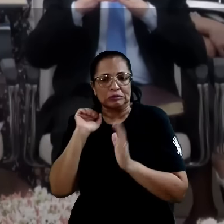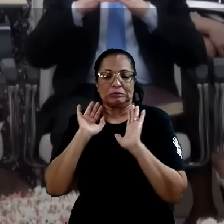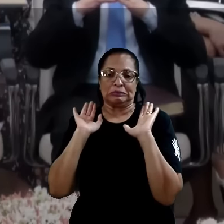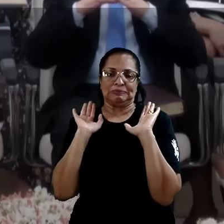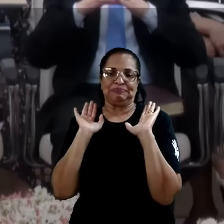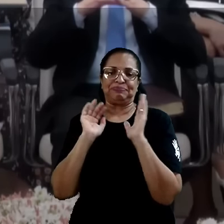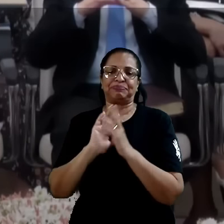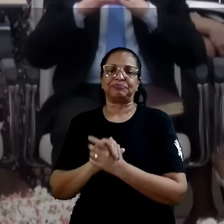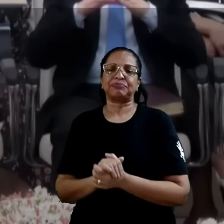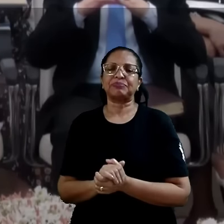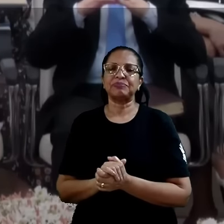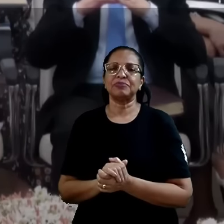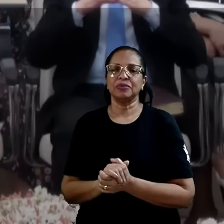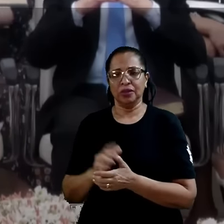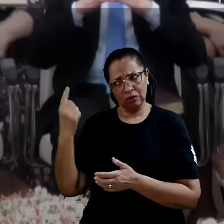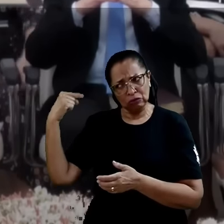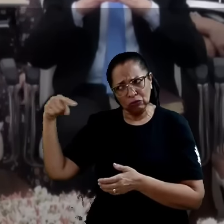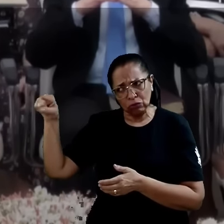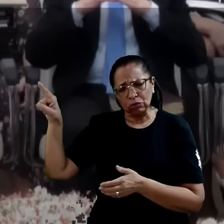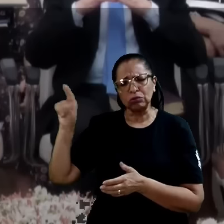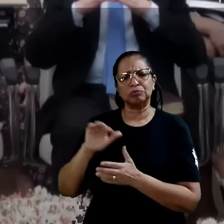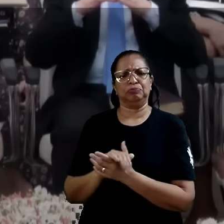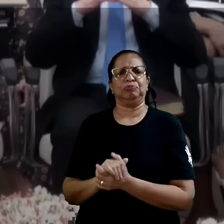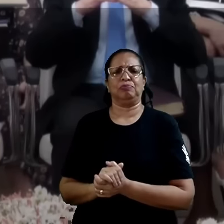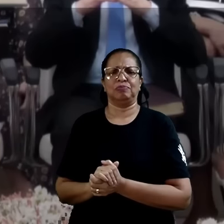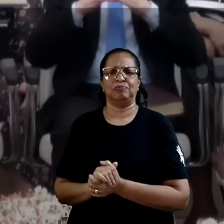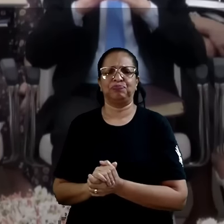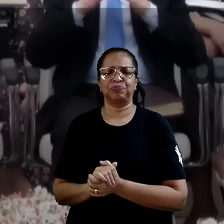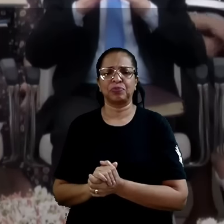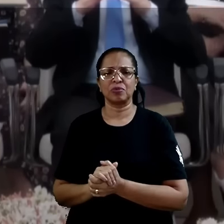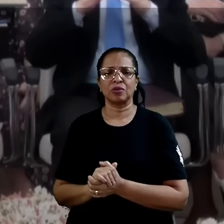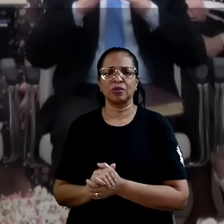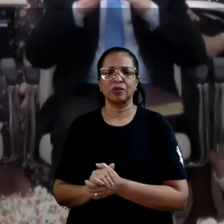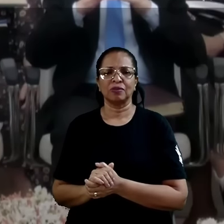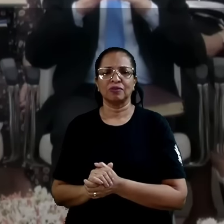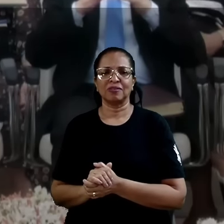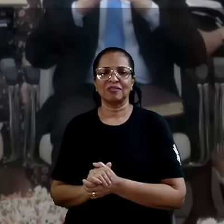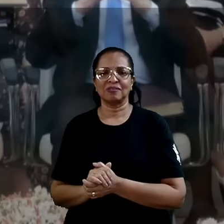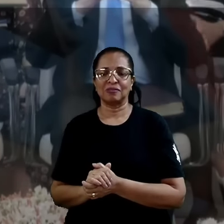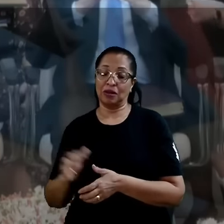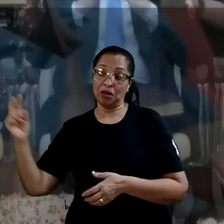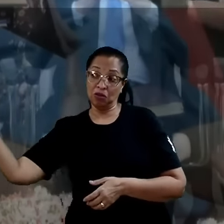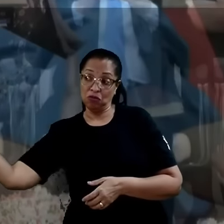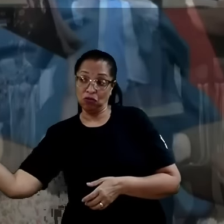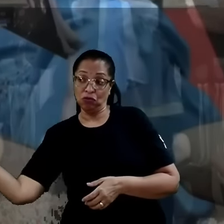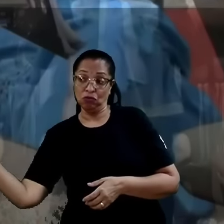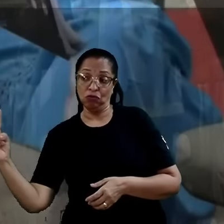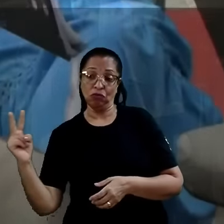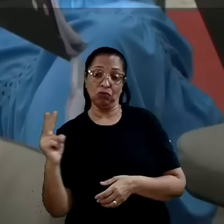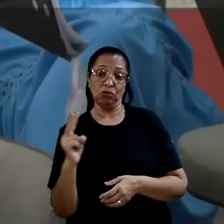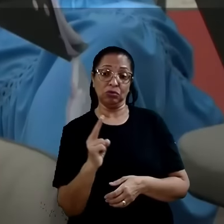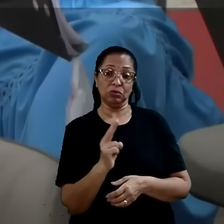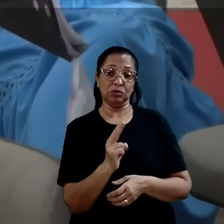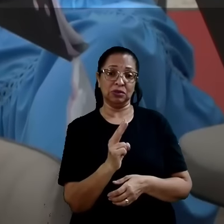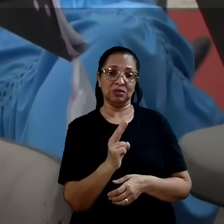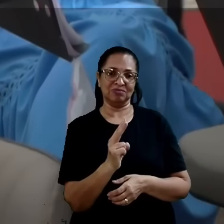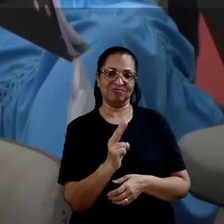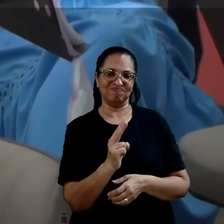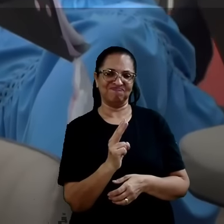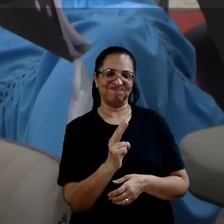chegar muito menos eufóricos animados do